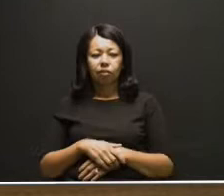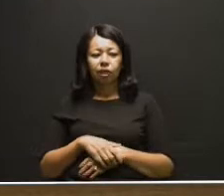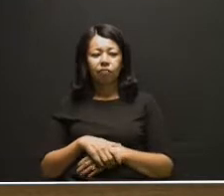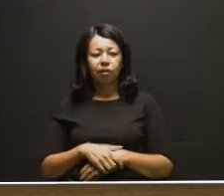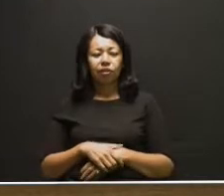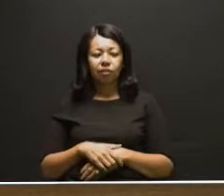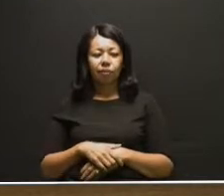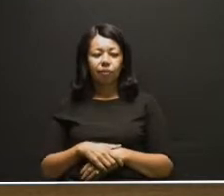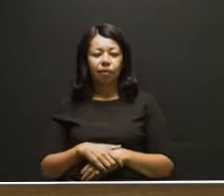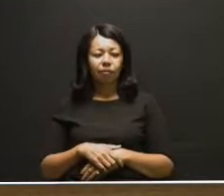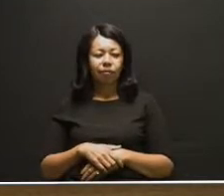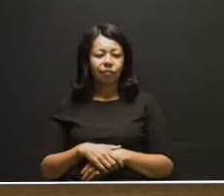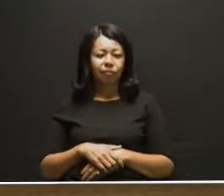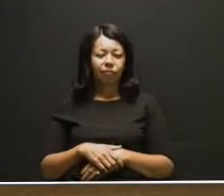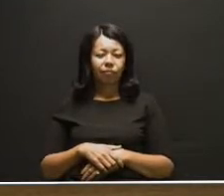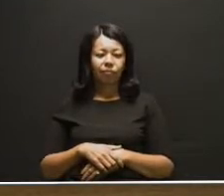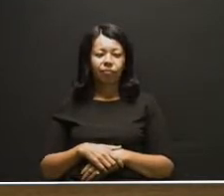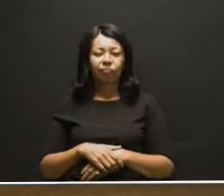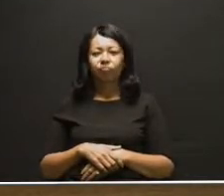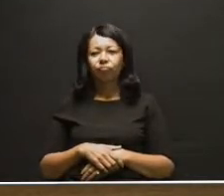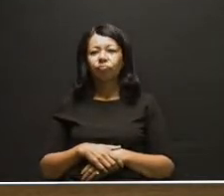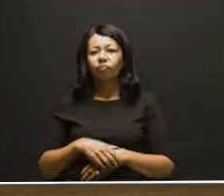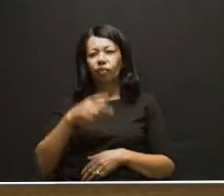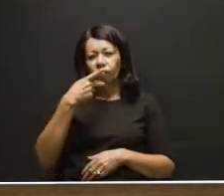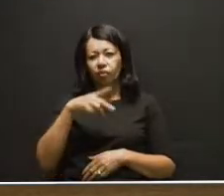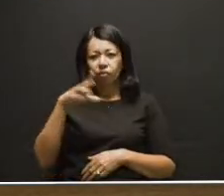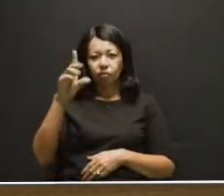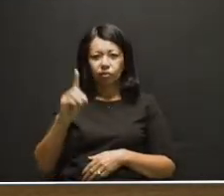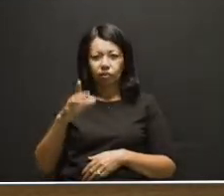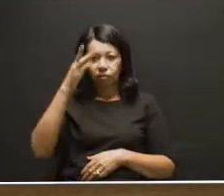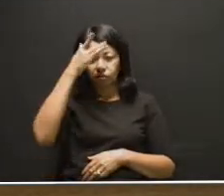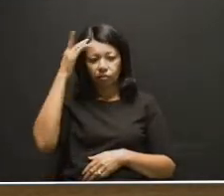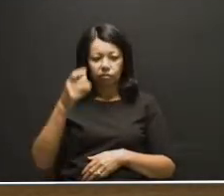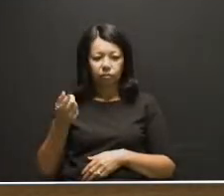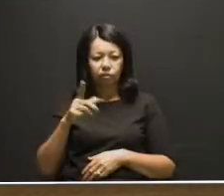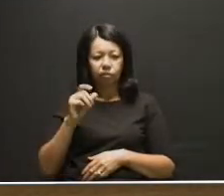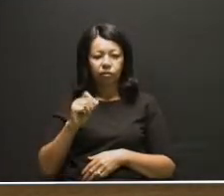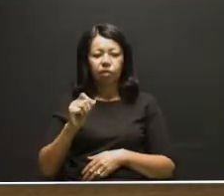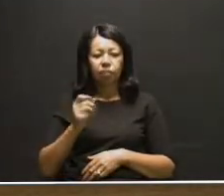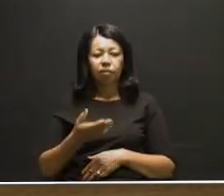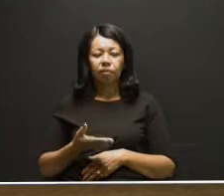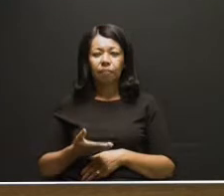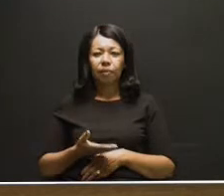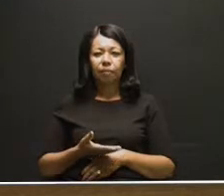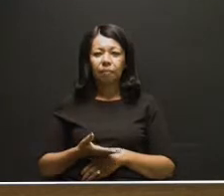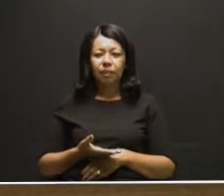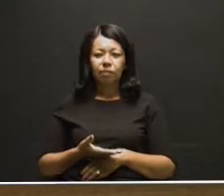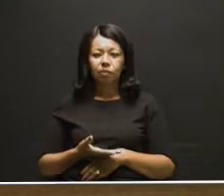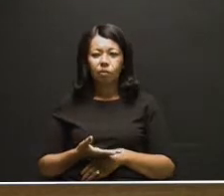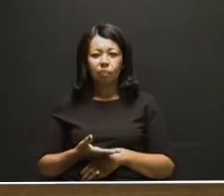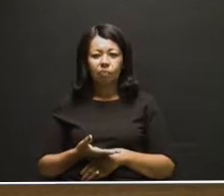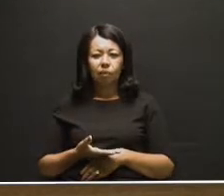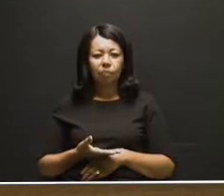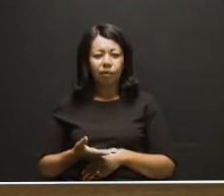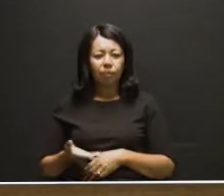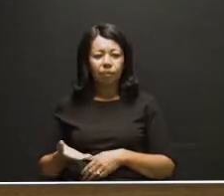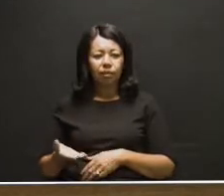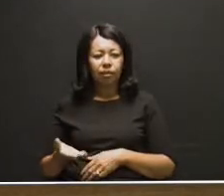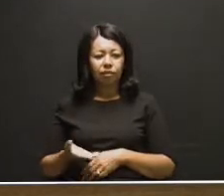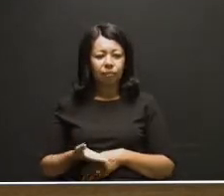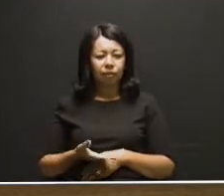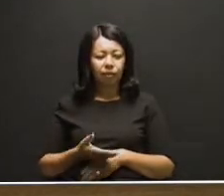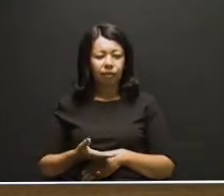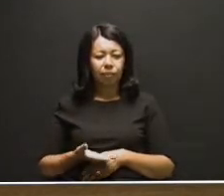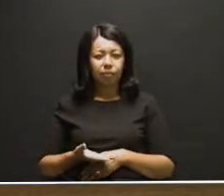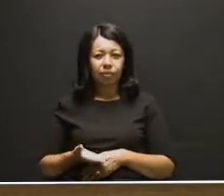13 de agosto de 2009 que dispõe sobre os direitos e deveres dos usuários da saúde em seu artigo 3º inciso segundo a